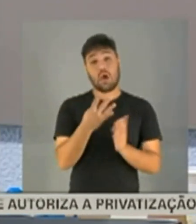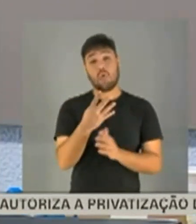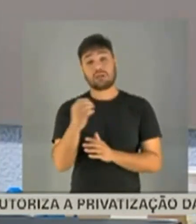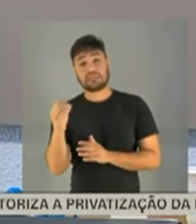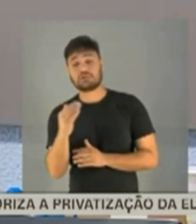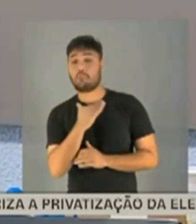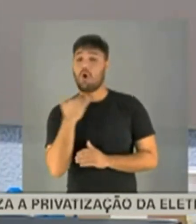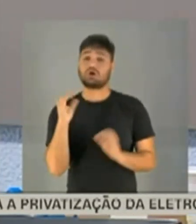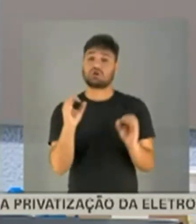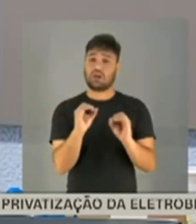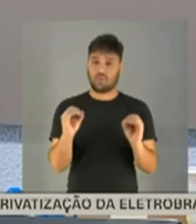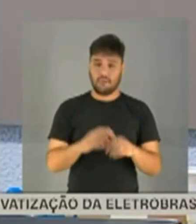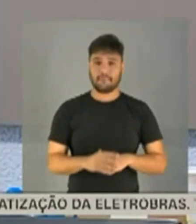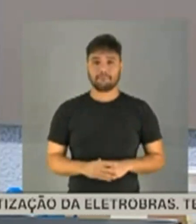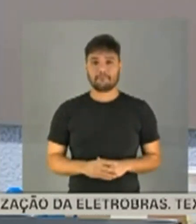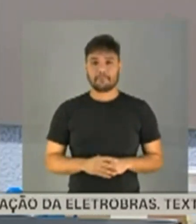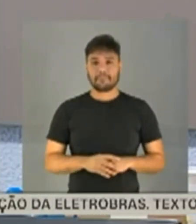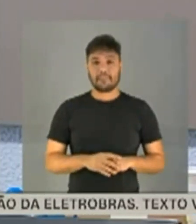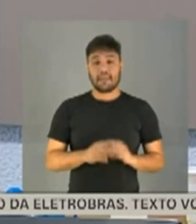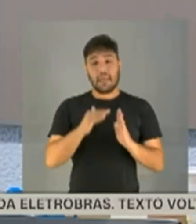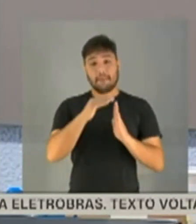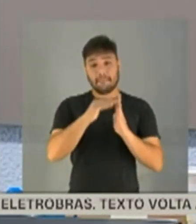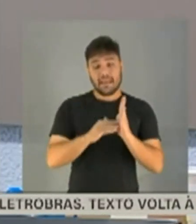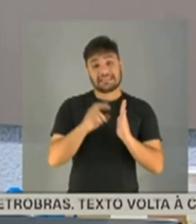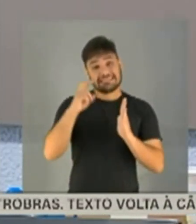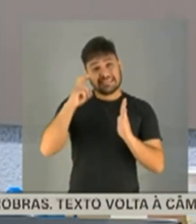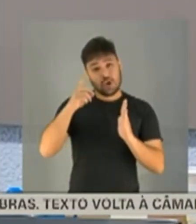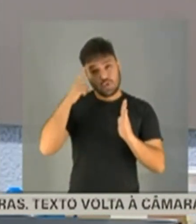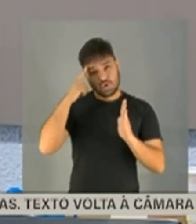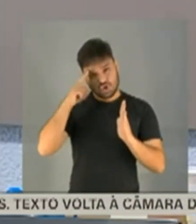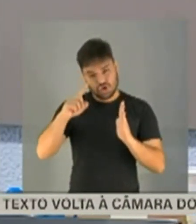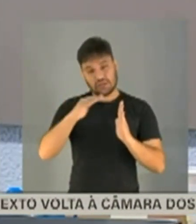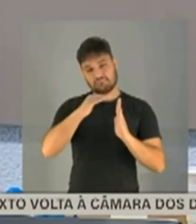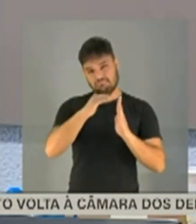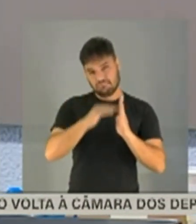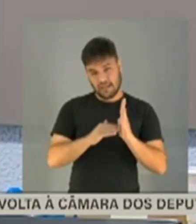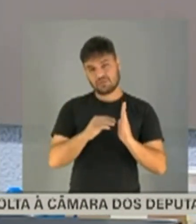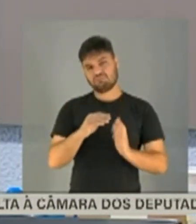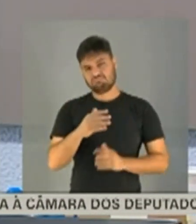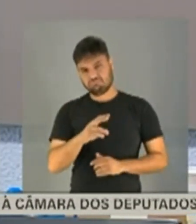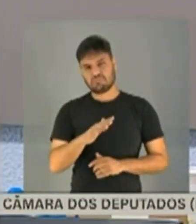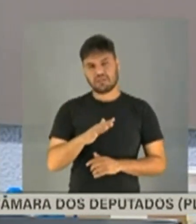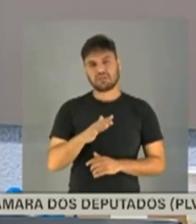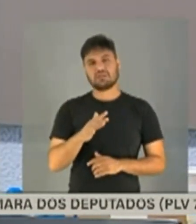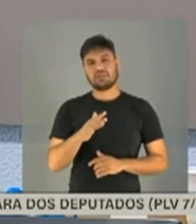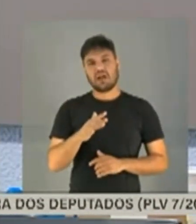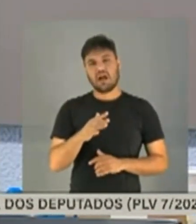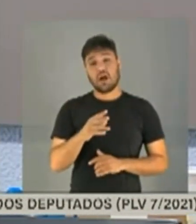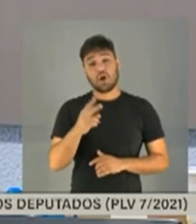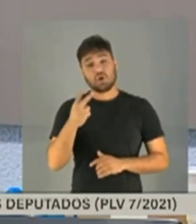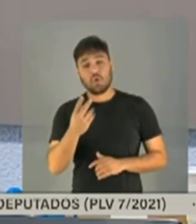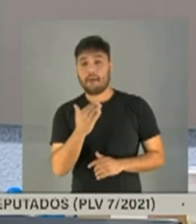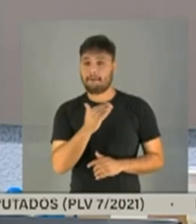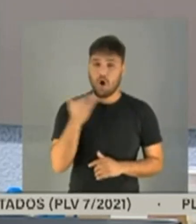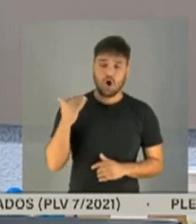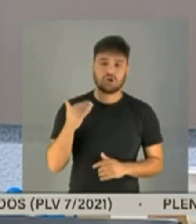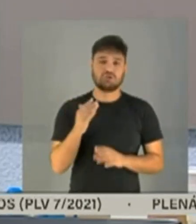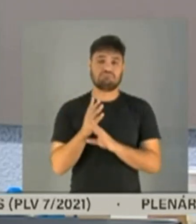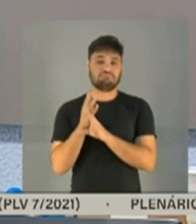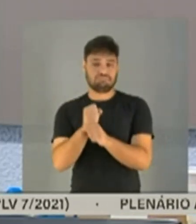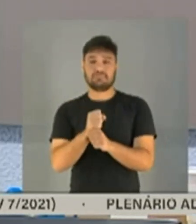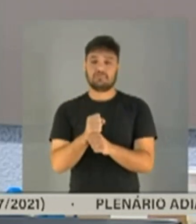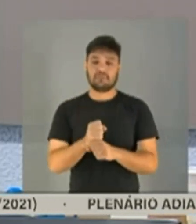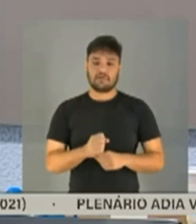morte. Em relação a menos de 5 dias, mais de 500, em torno de 2 mortes para ser mais